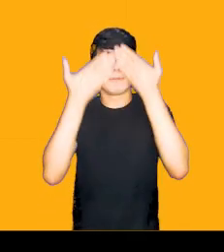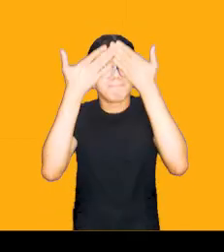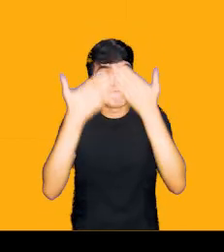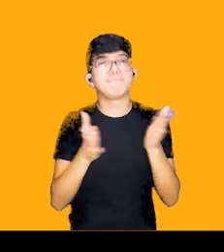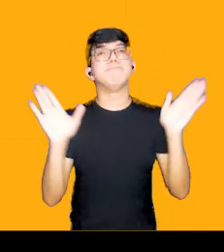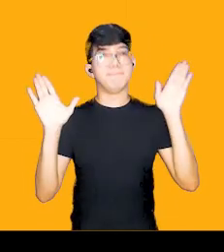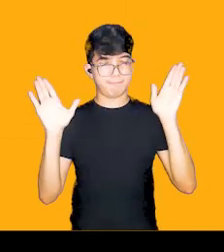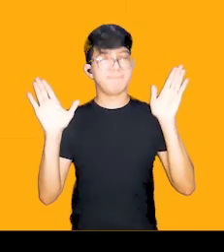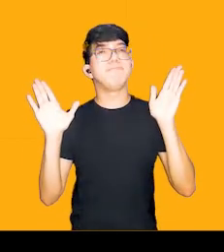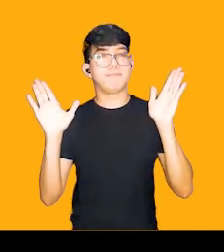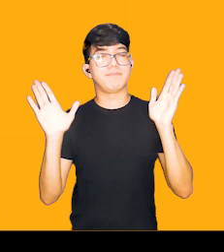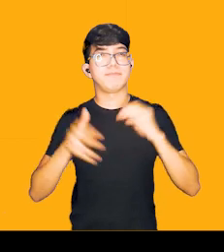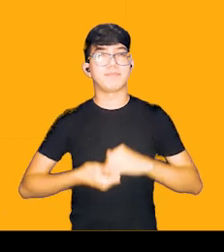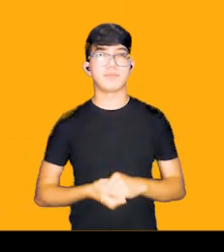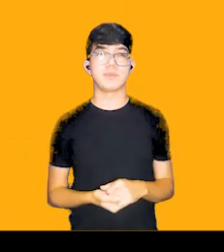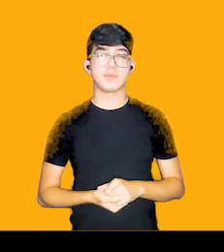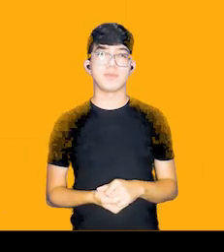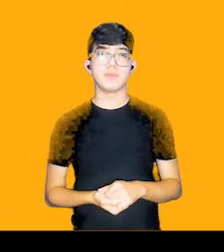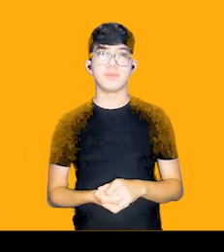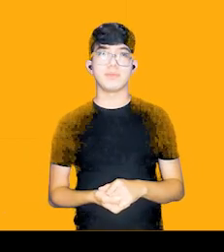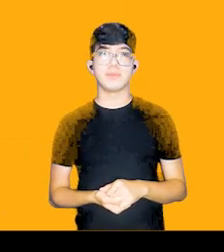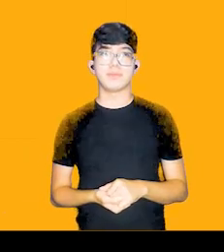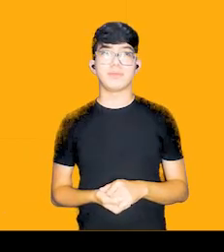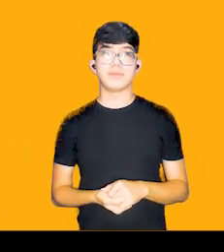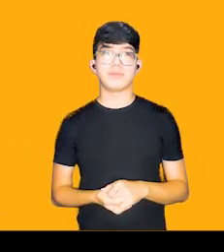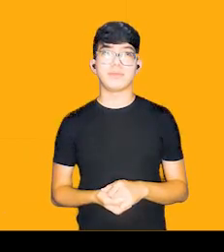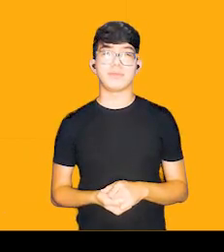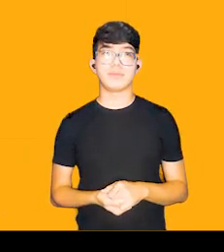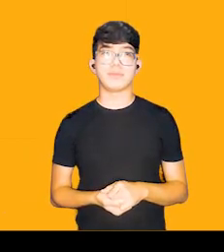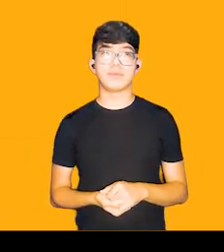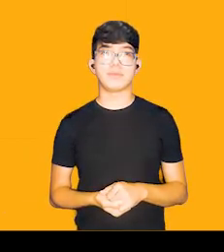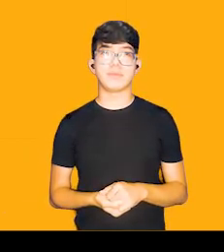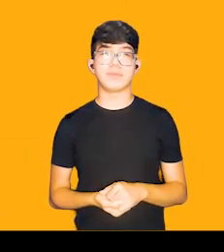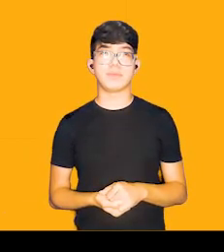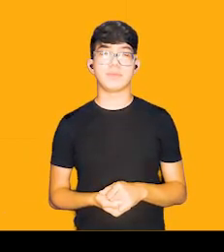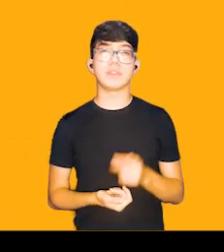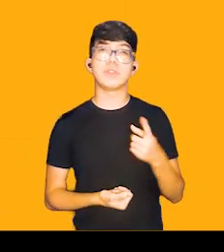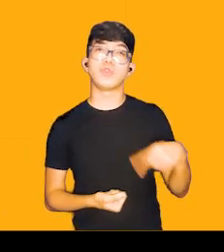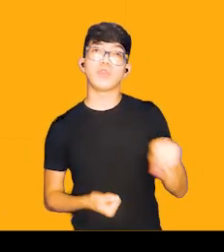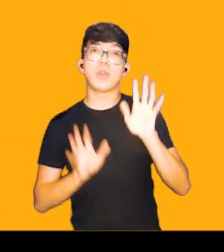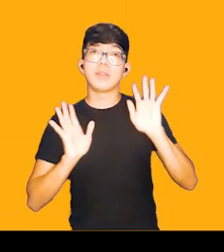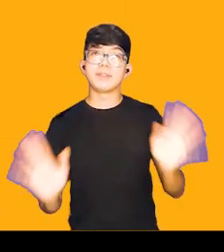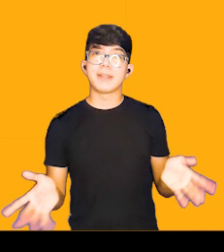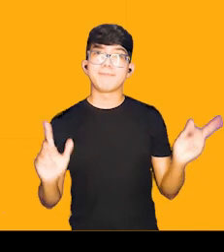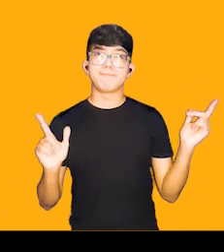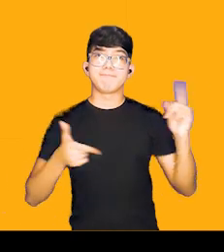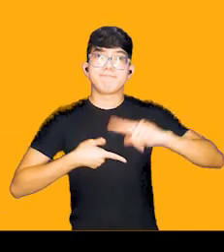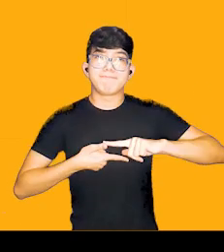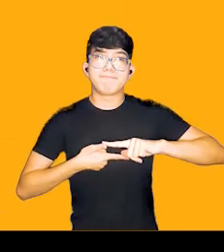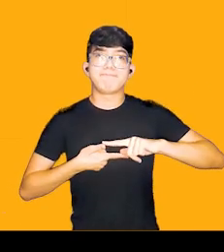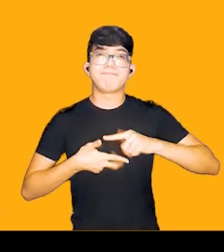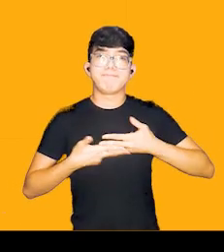de pensar sobre aquilo que eu estava fazendo, né? Então, o olhar da gente, assim, aquele